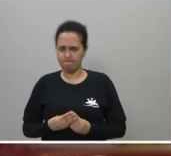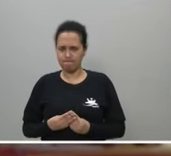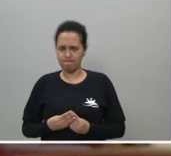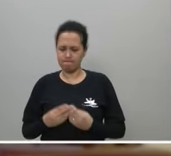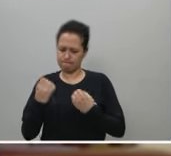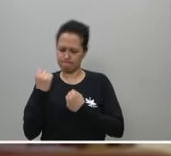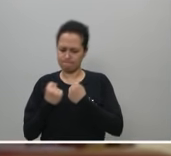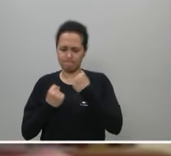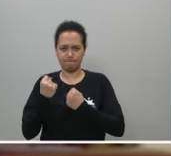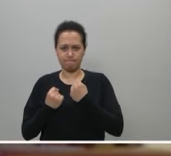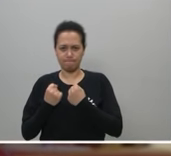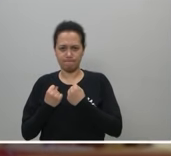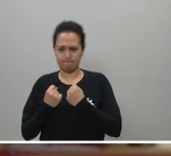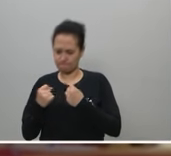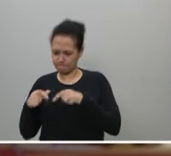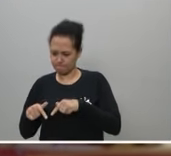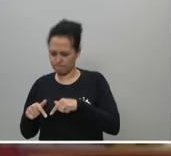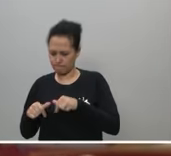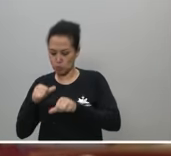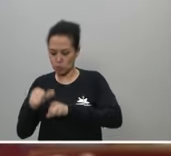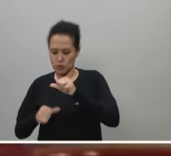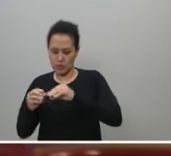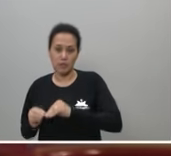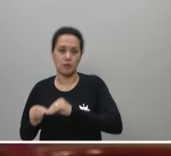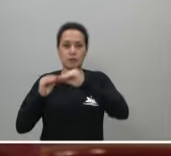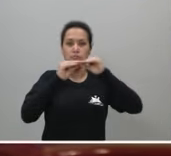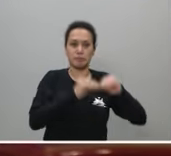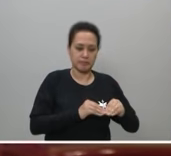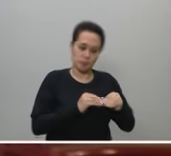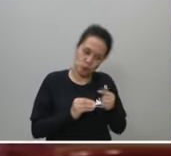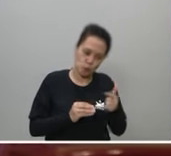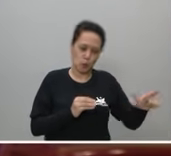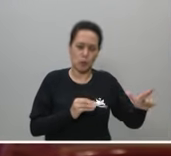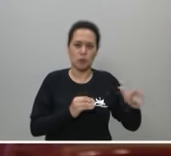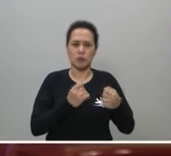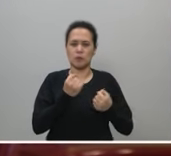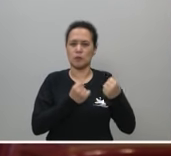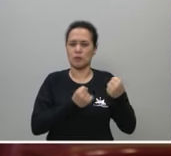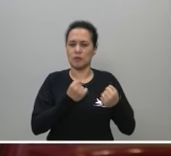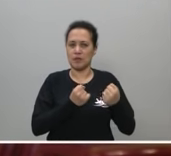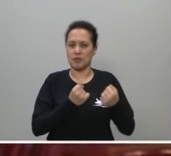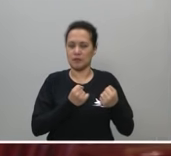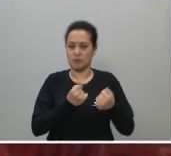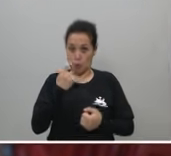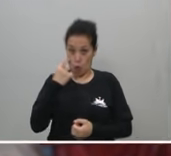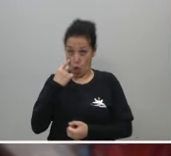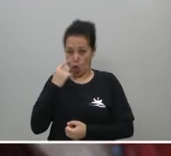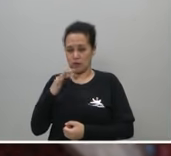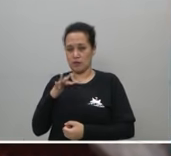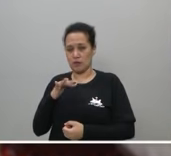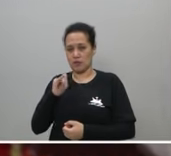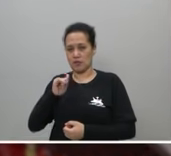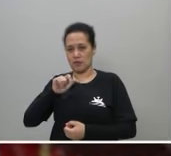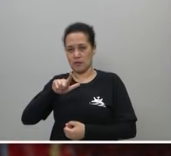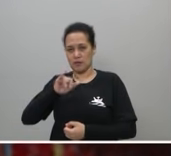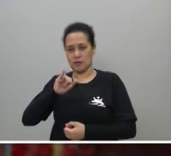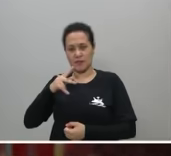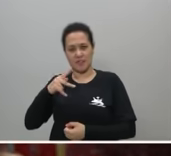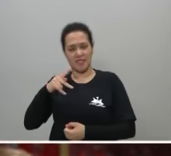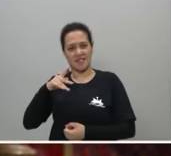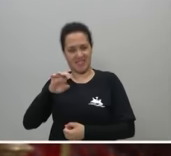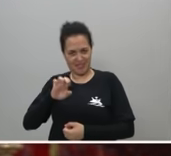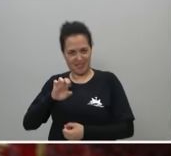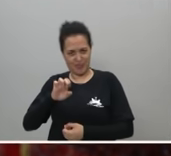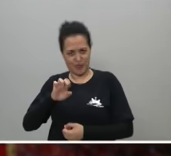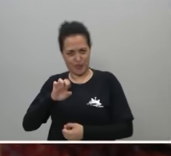tinha que, senão eles estavam contaminados. Filipe, o diácono, que foi